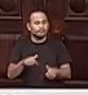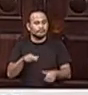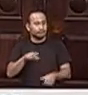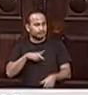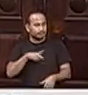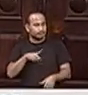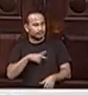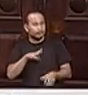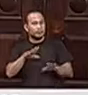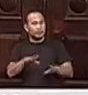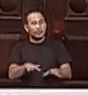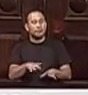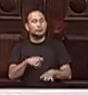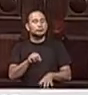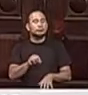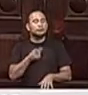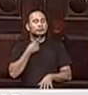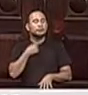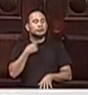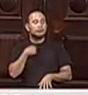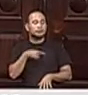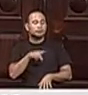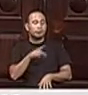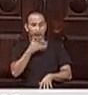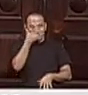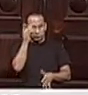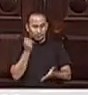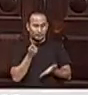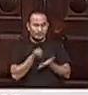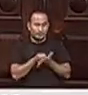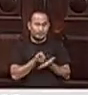atendendo aos interesses de quem patrocinava.